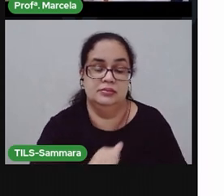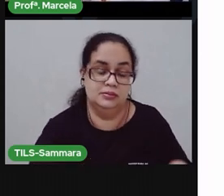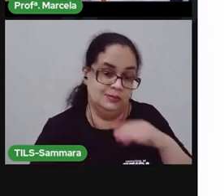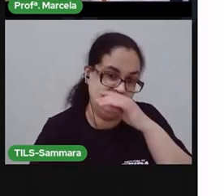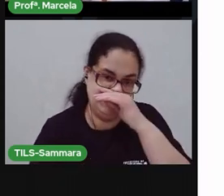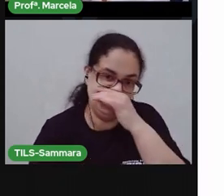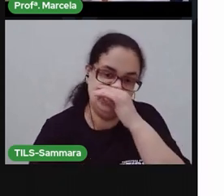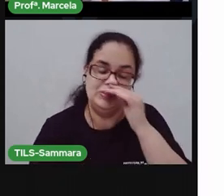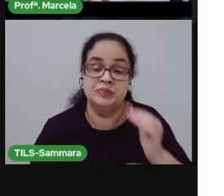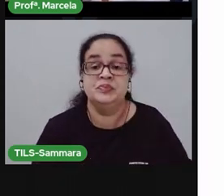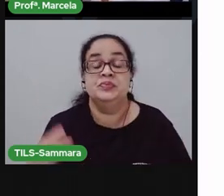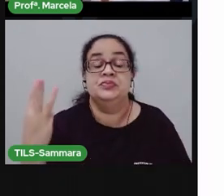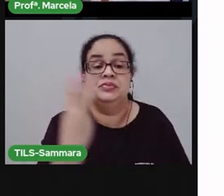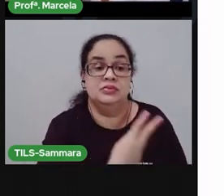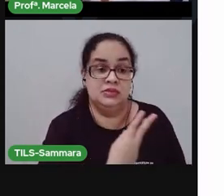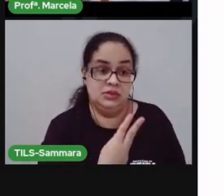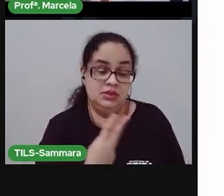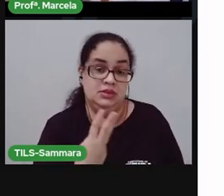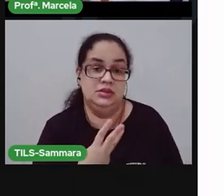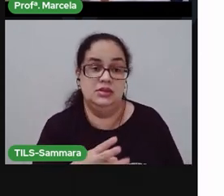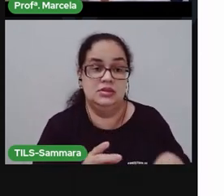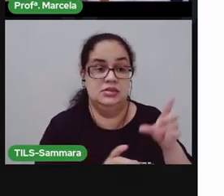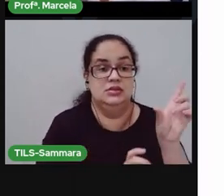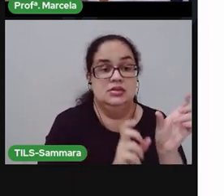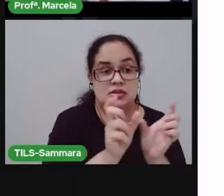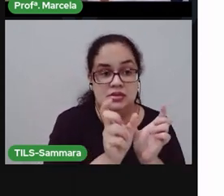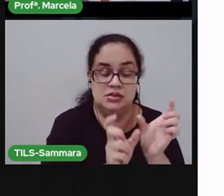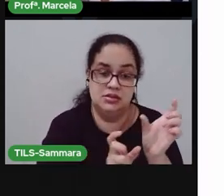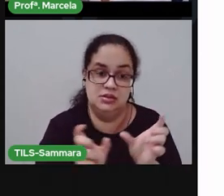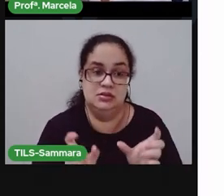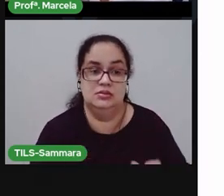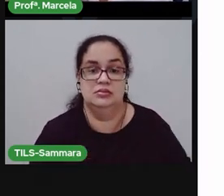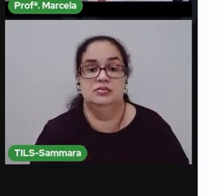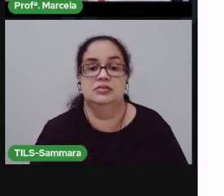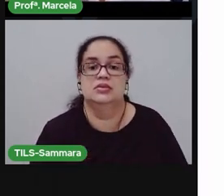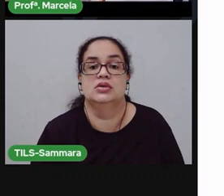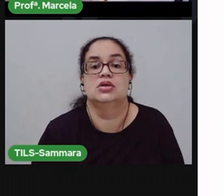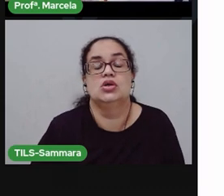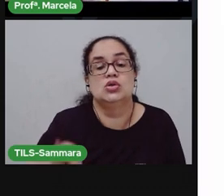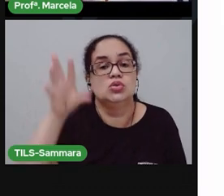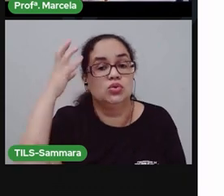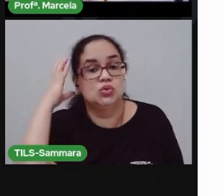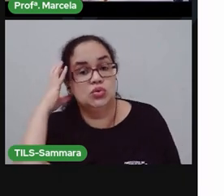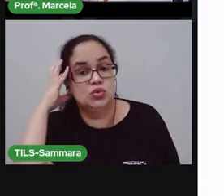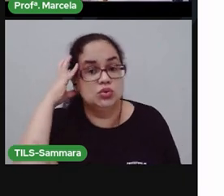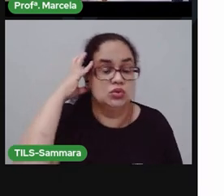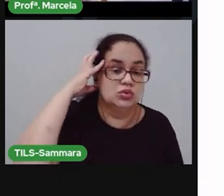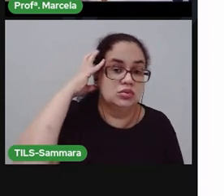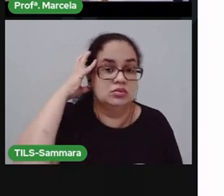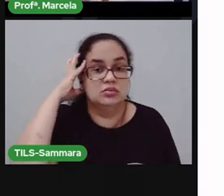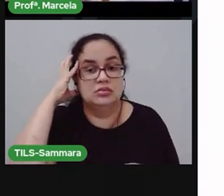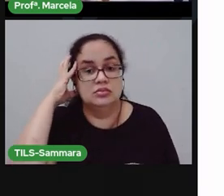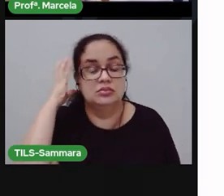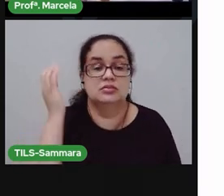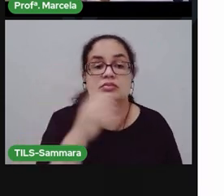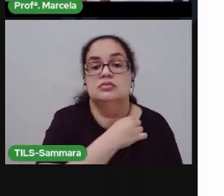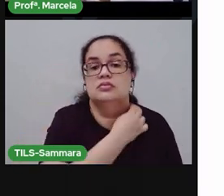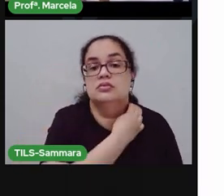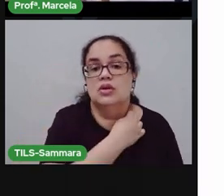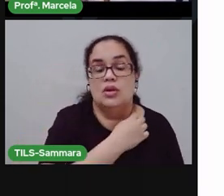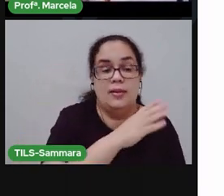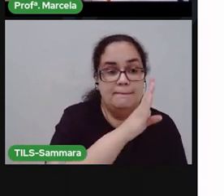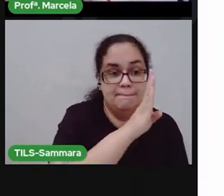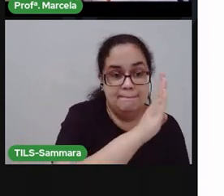Bonita. Três sílabas. E o som inicial que a gente destaca aí do